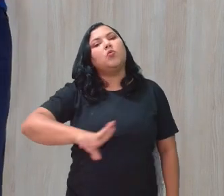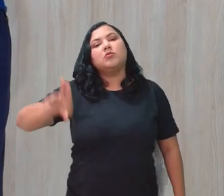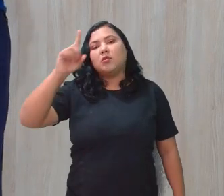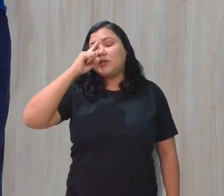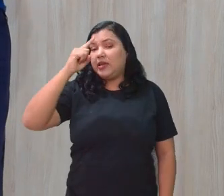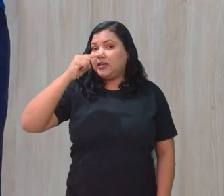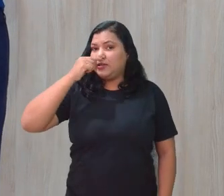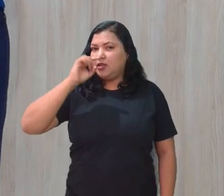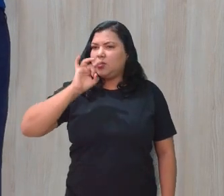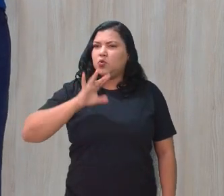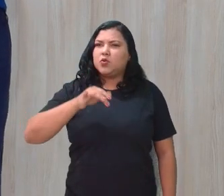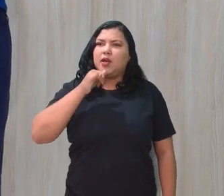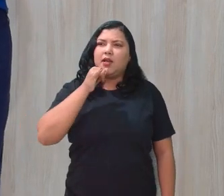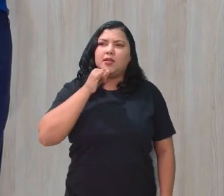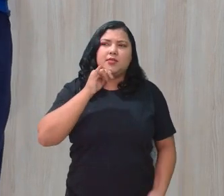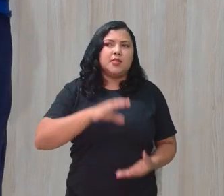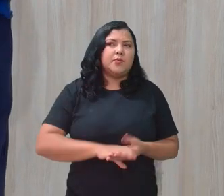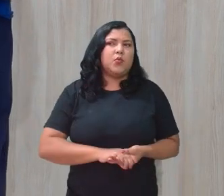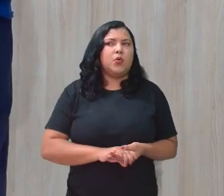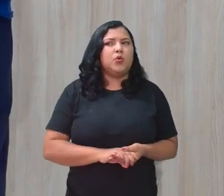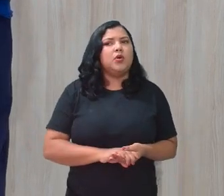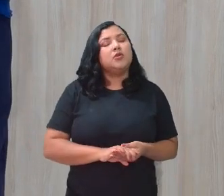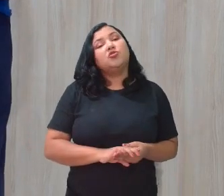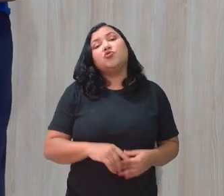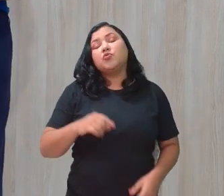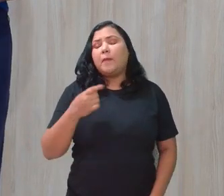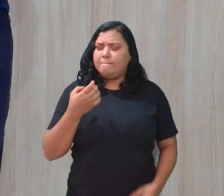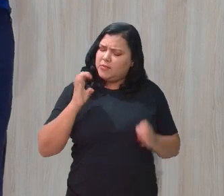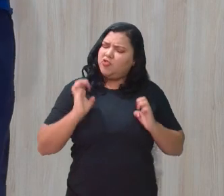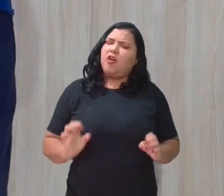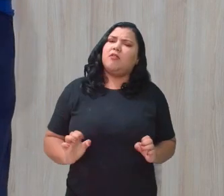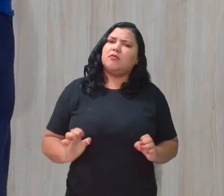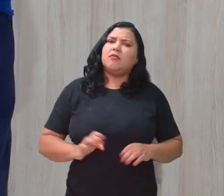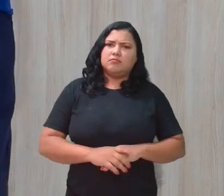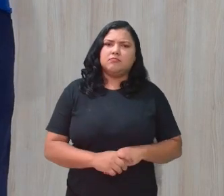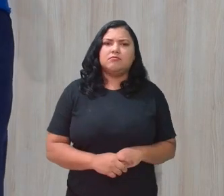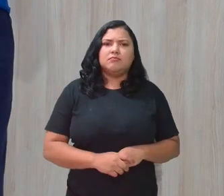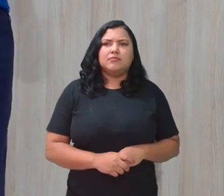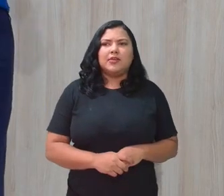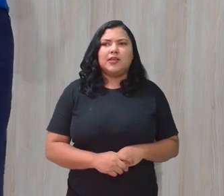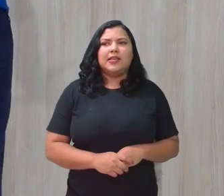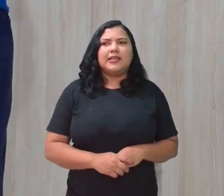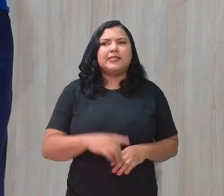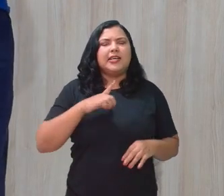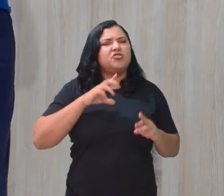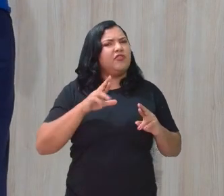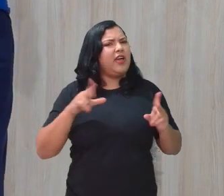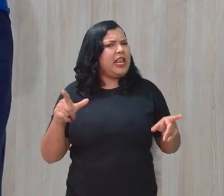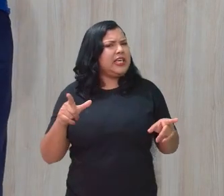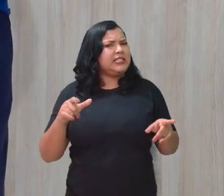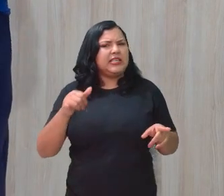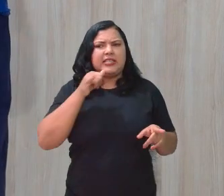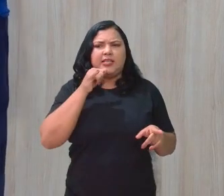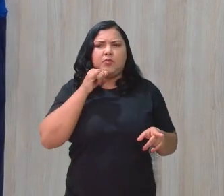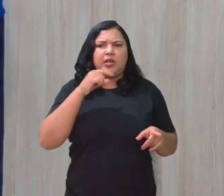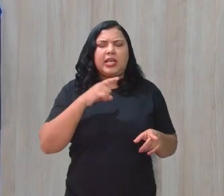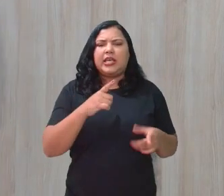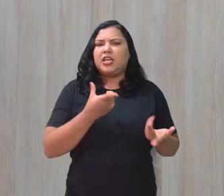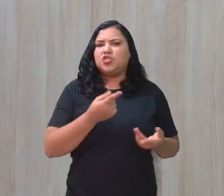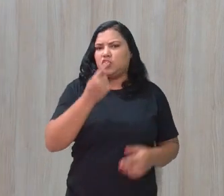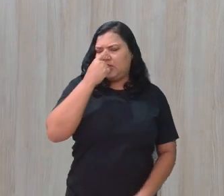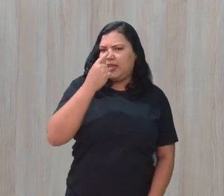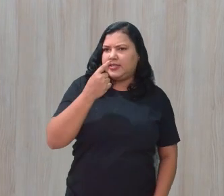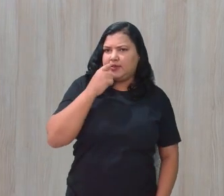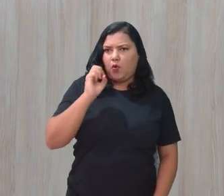nariz não por uma questão do nariz, mas por uma questão de princípio. E aí, teria diferença entre ser uma questão de